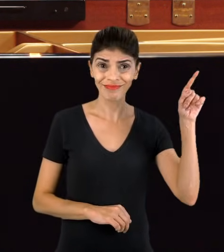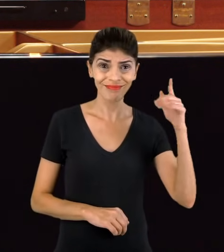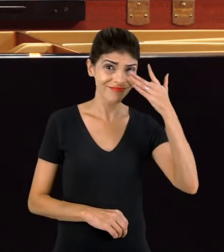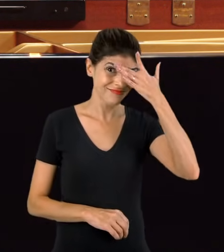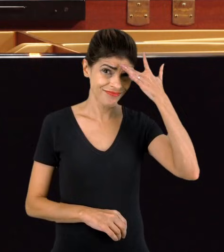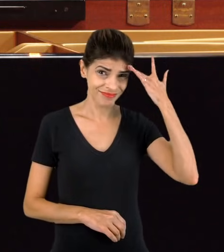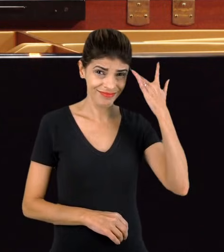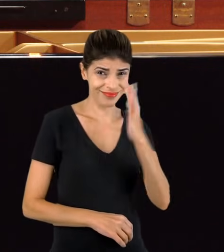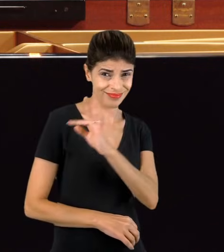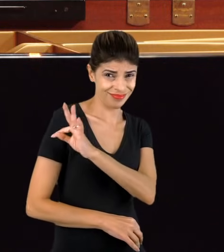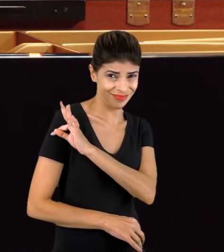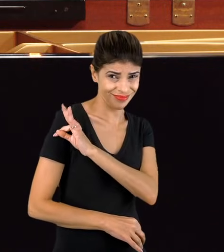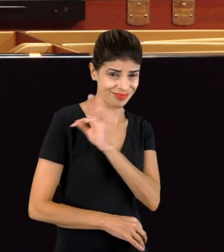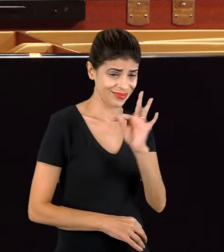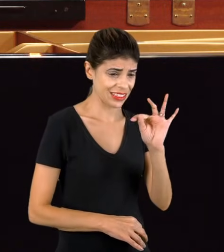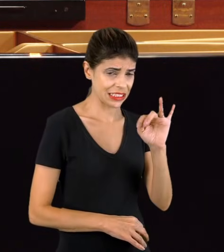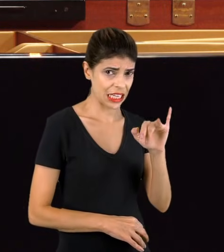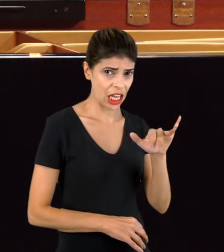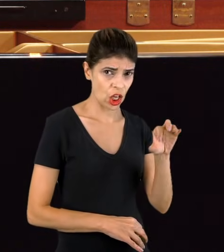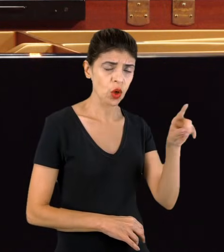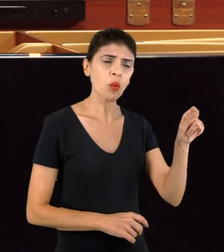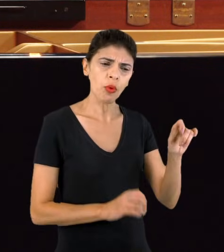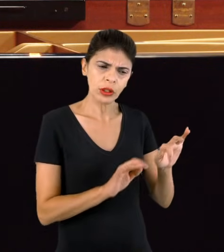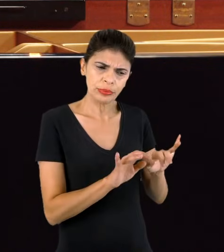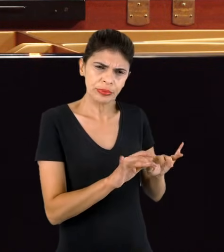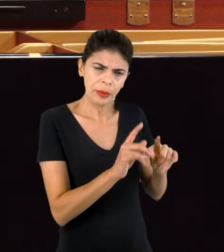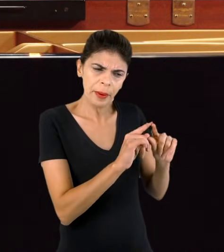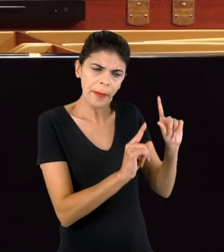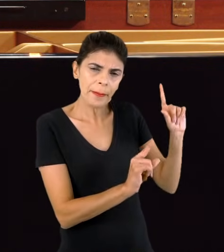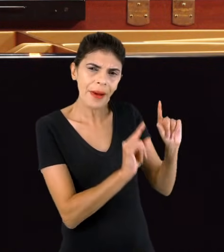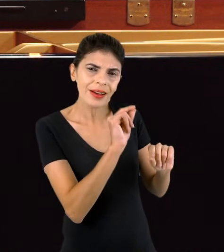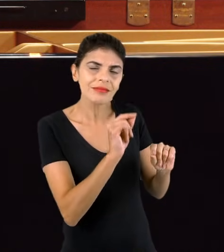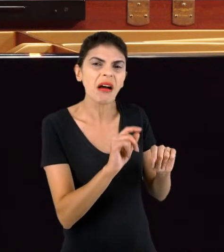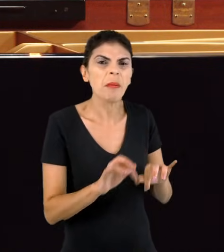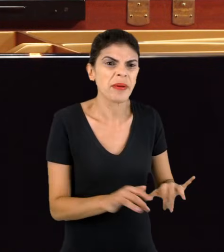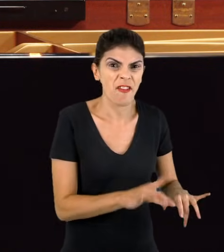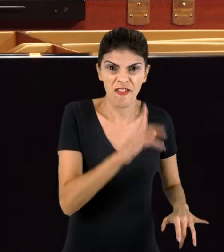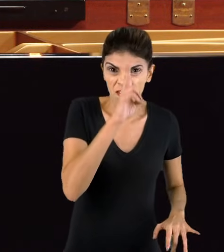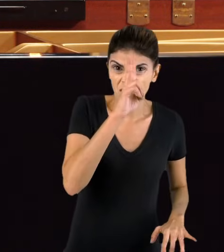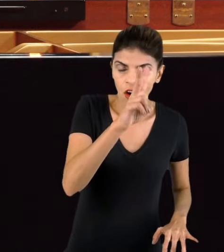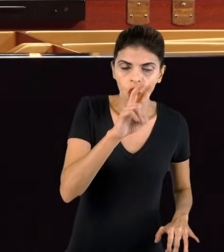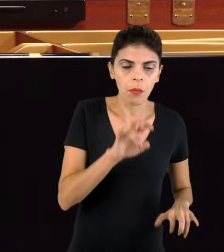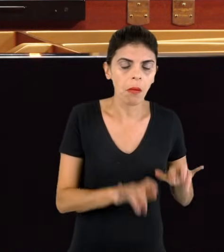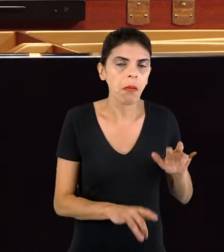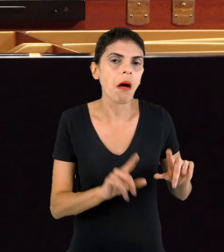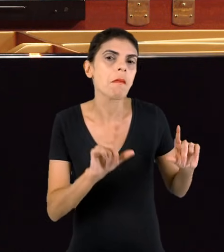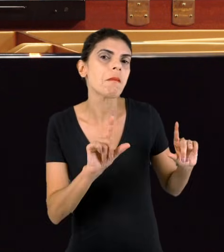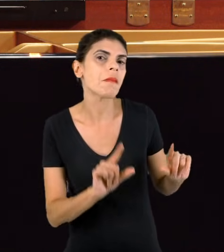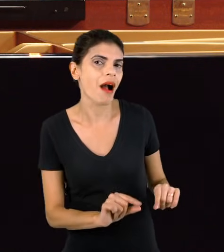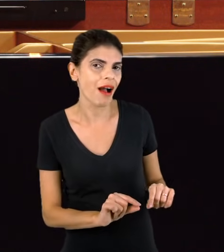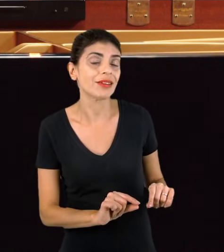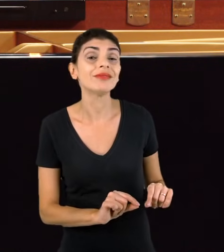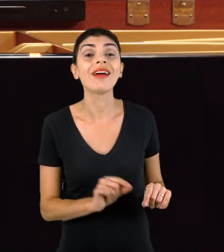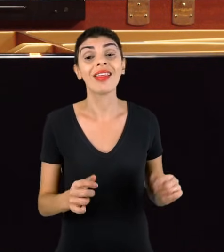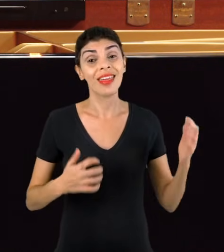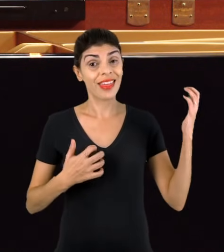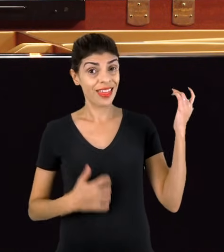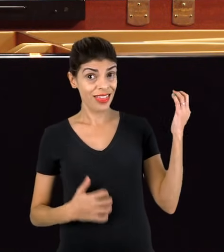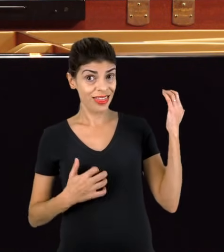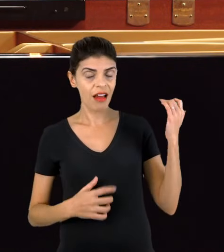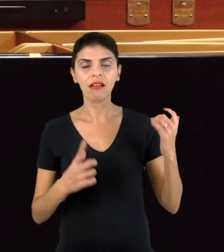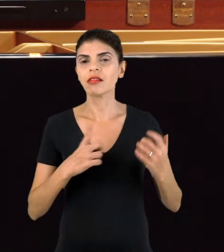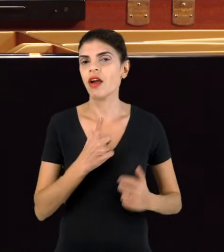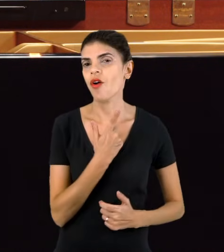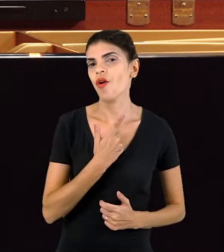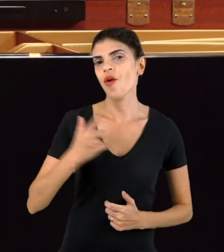O técnico, ele pode até editar se eu tocar forte, botar o som do piano mais baixo. Mas vai ficar um piano forte sendo tocado baixo, sabe? E a